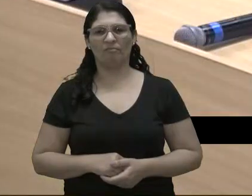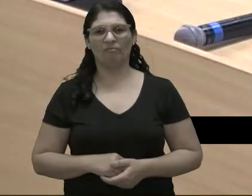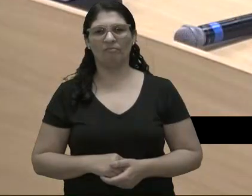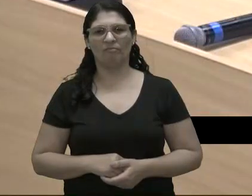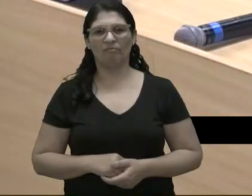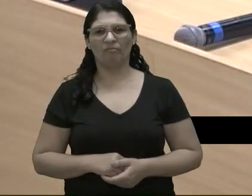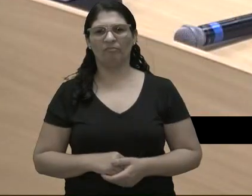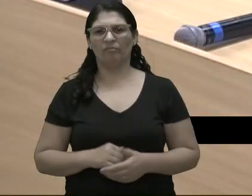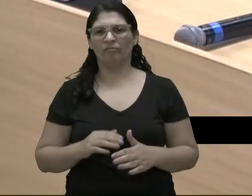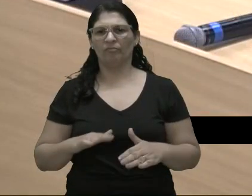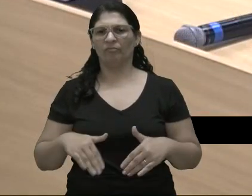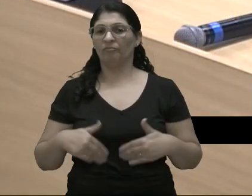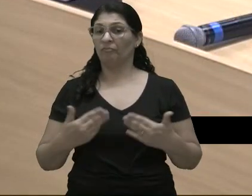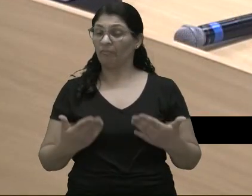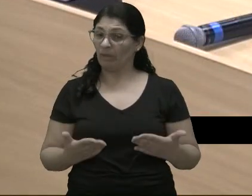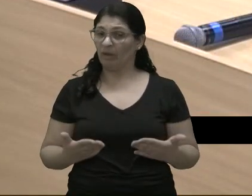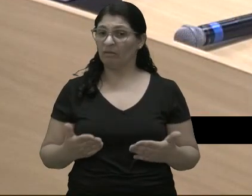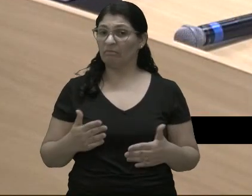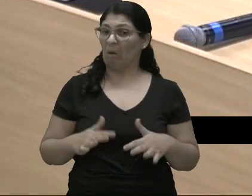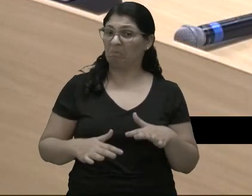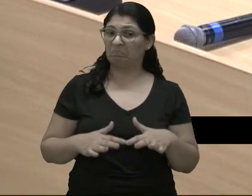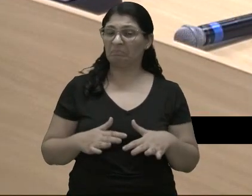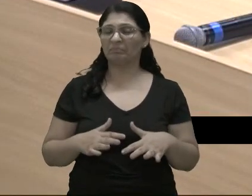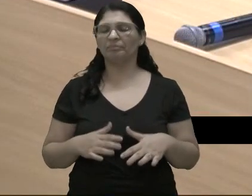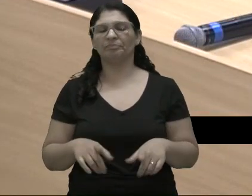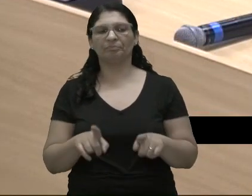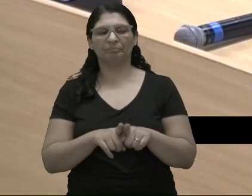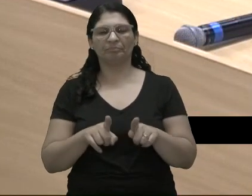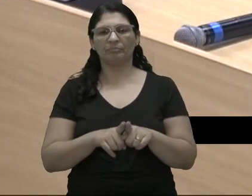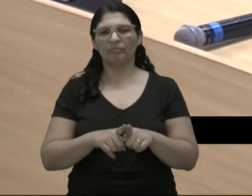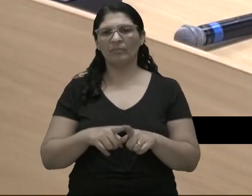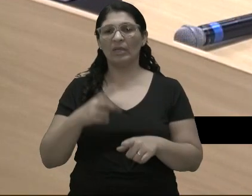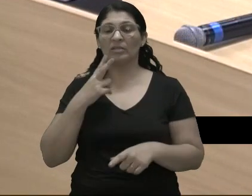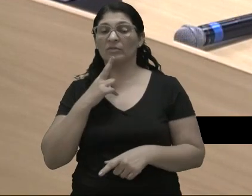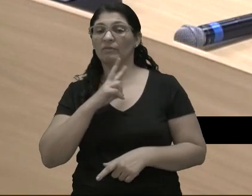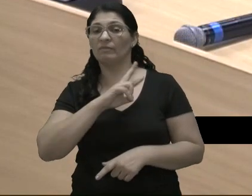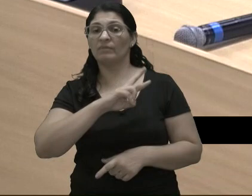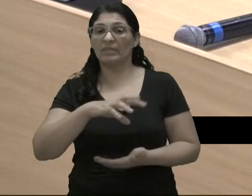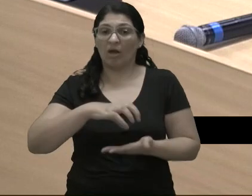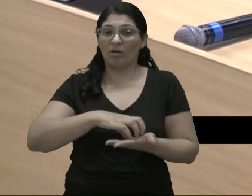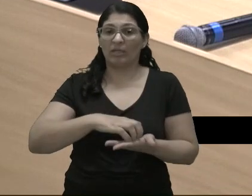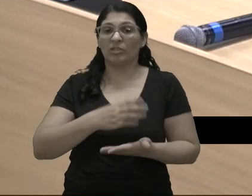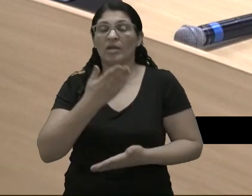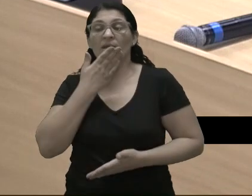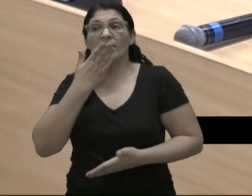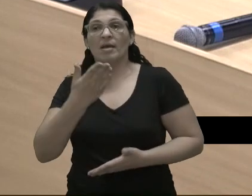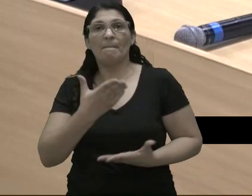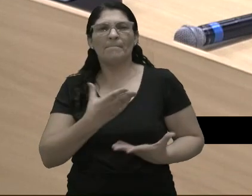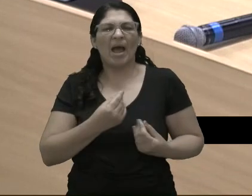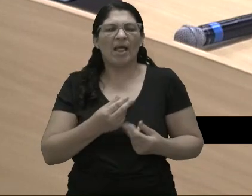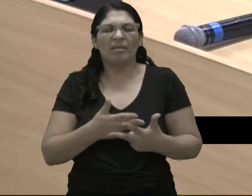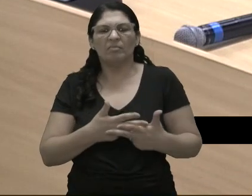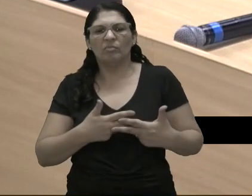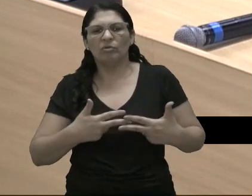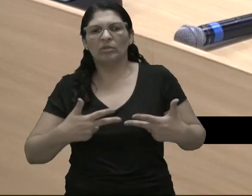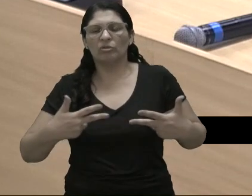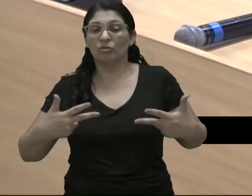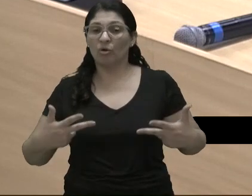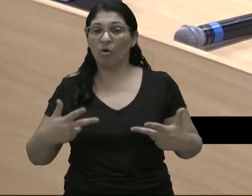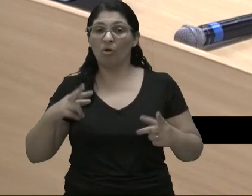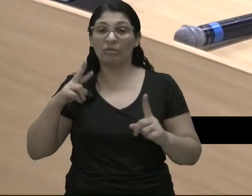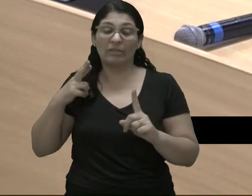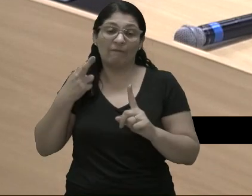Então, às vezes eles também, eles passam na unidade e tem vezes que eles pedem muitas coisas assim,